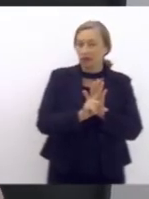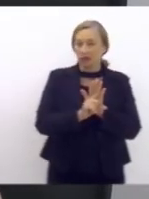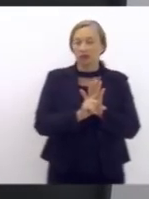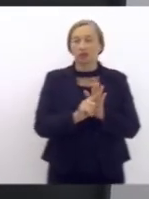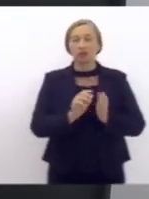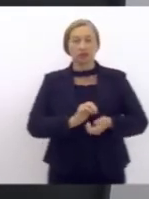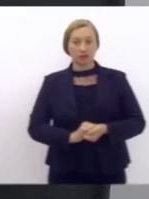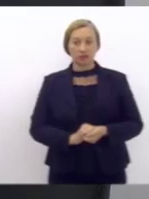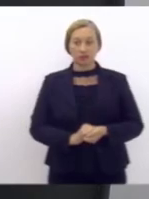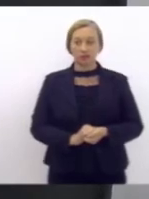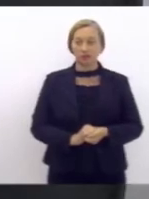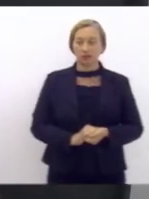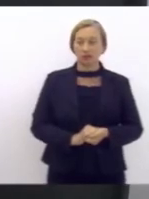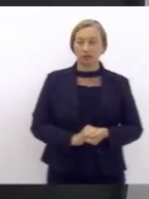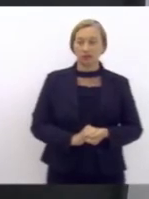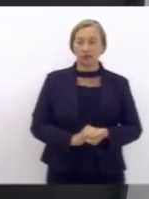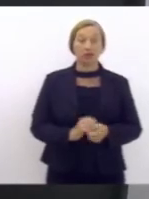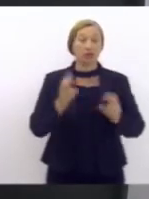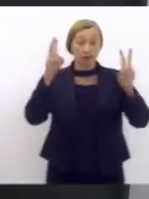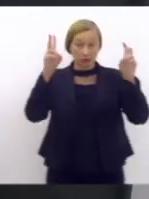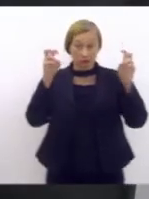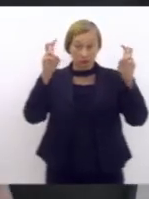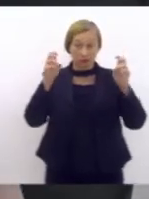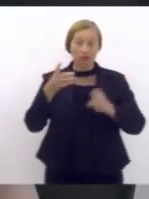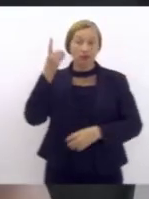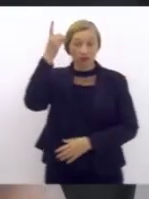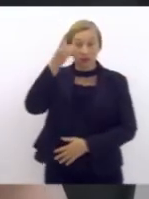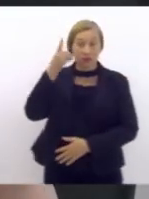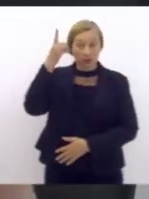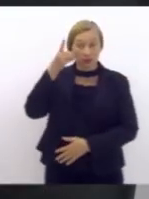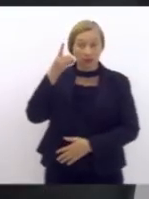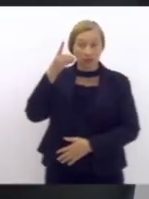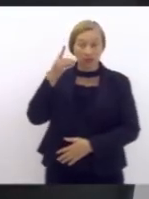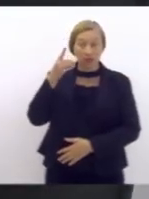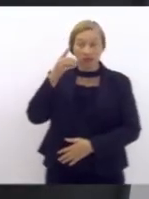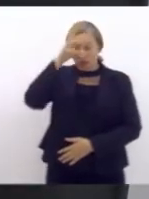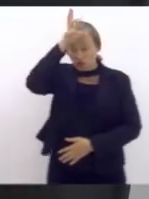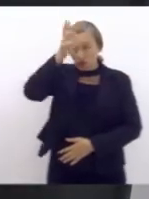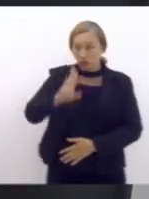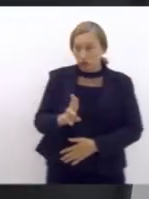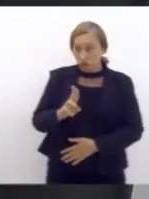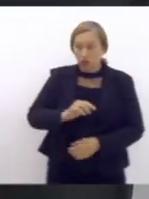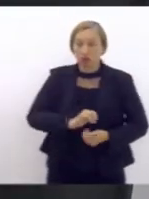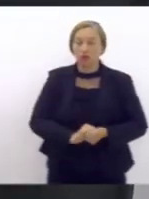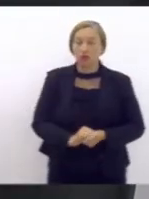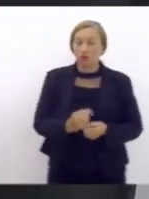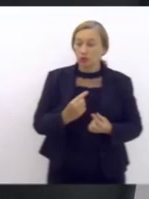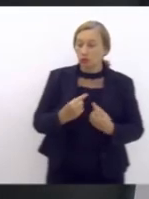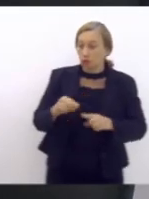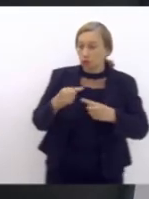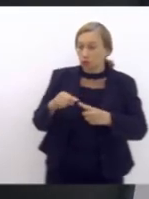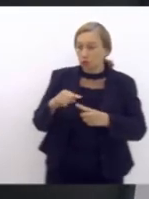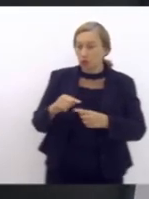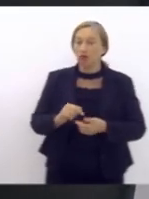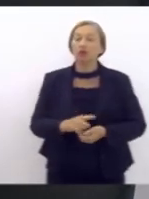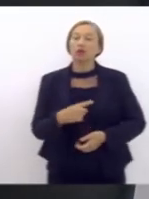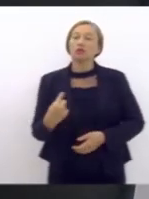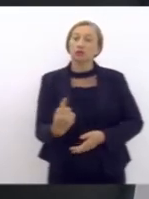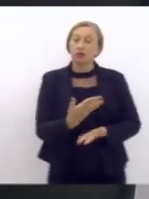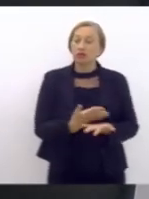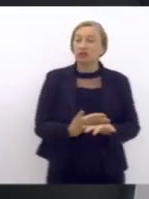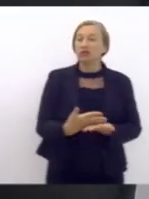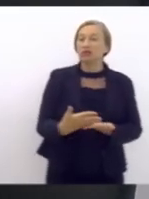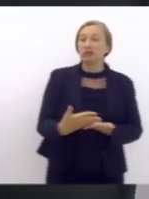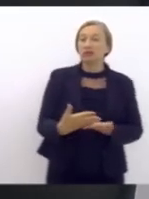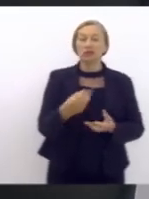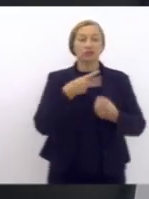autora original desse tema é a deputada Tia Ju, e a partir da sua provocação, nós começamos